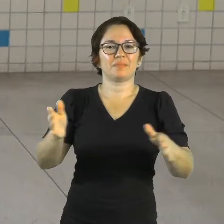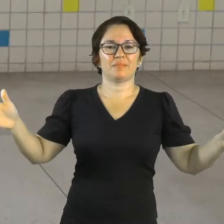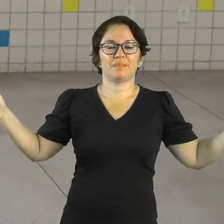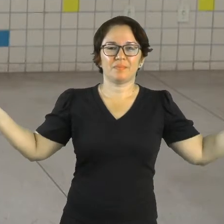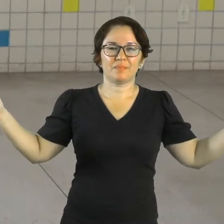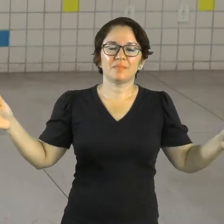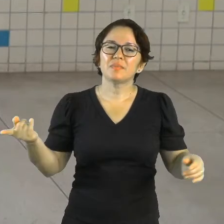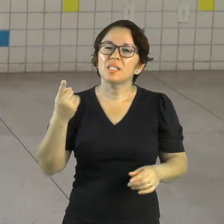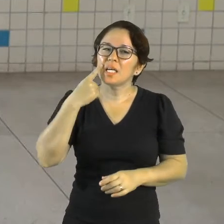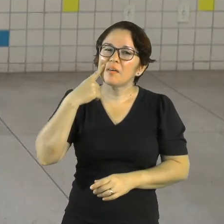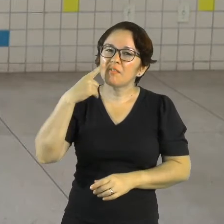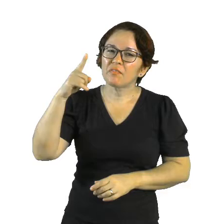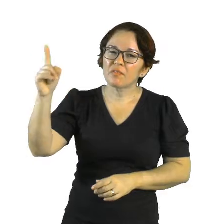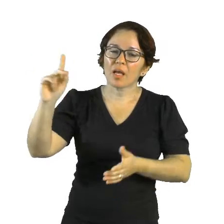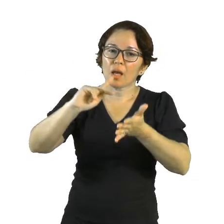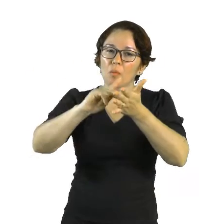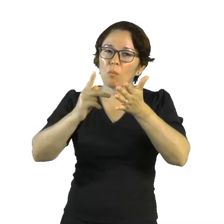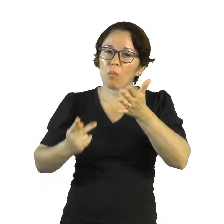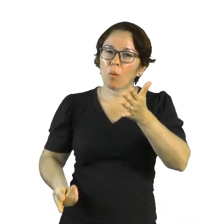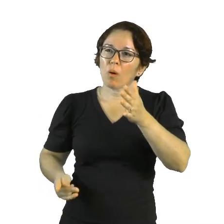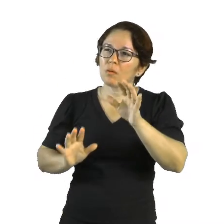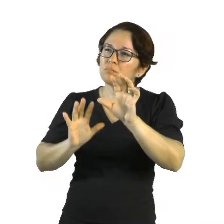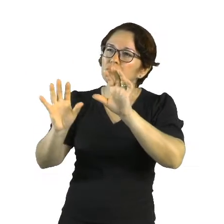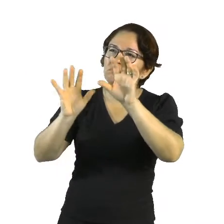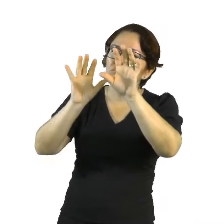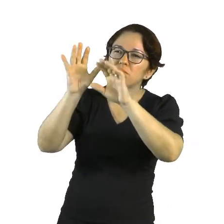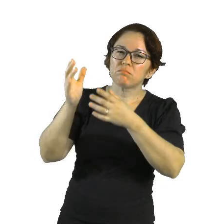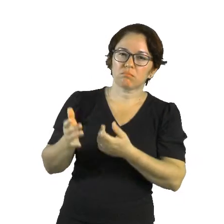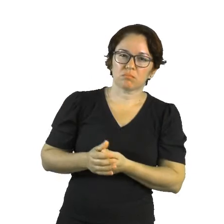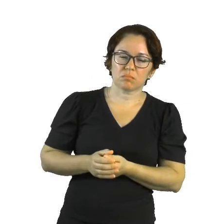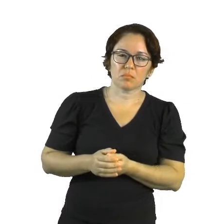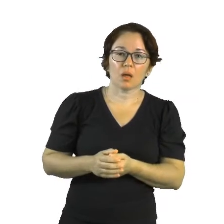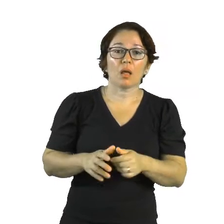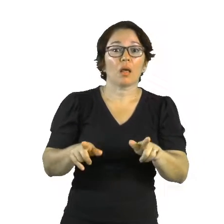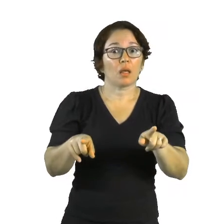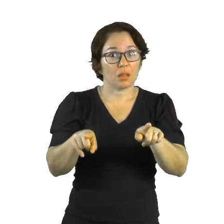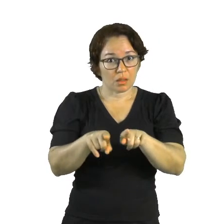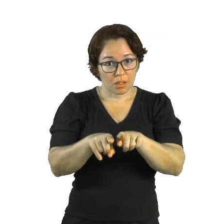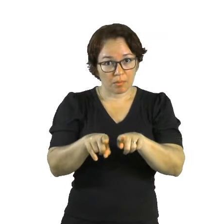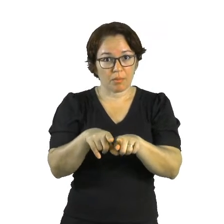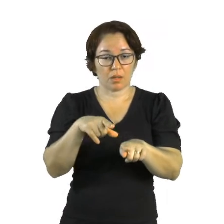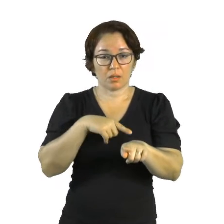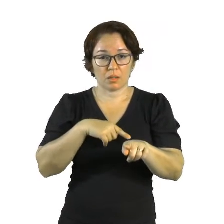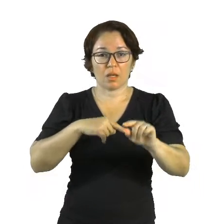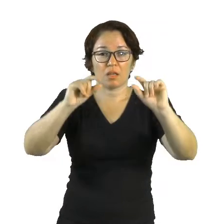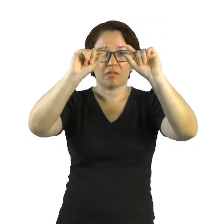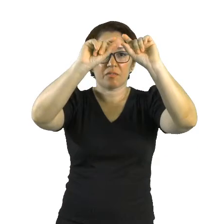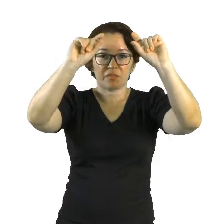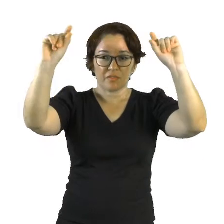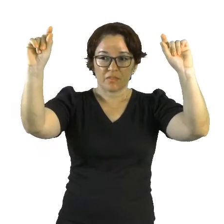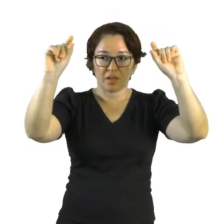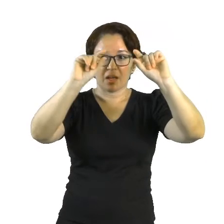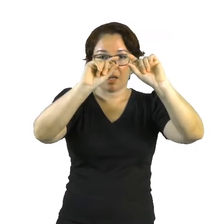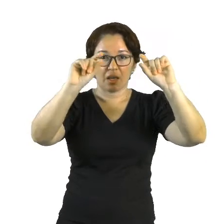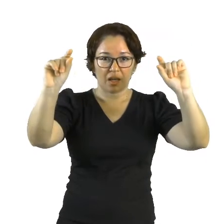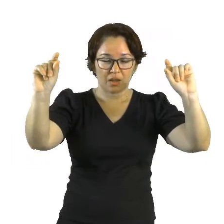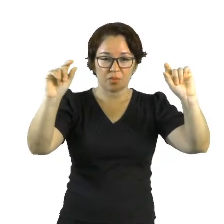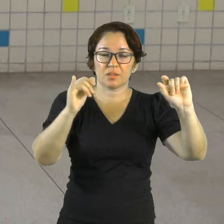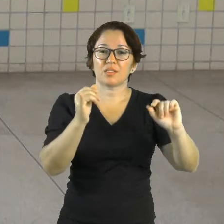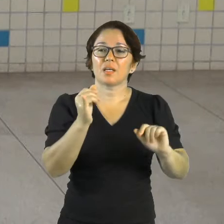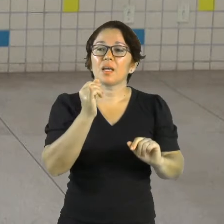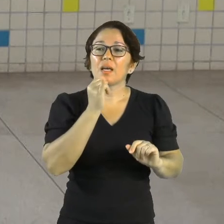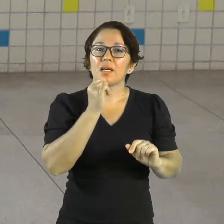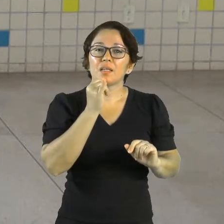movimento, mas ele também é feito com versos e estrofes. Ele é formado por 2 estrofes e 23